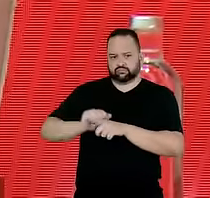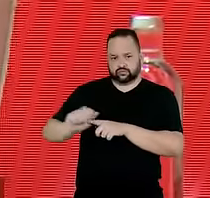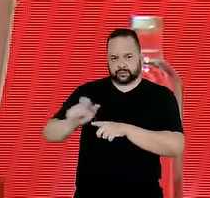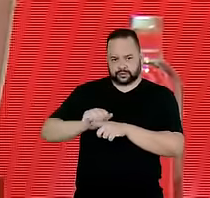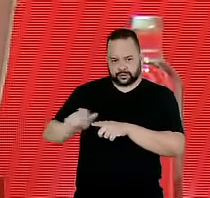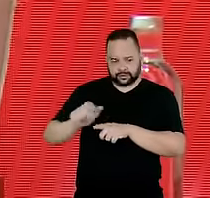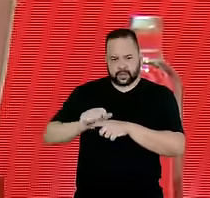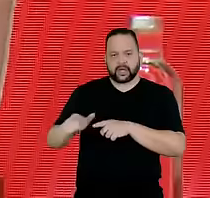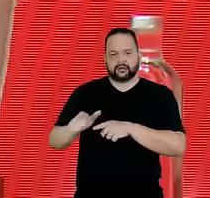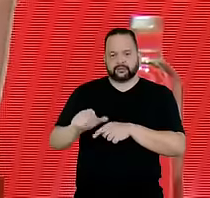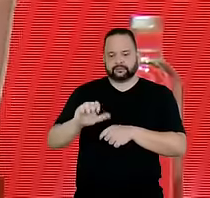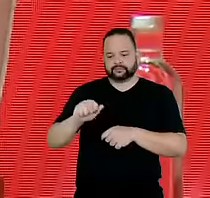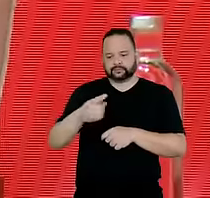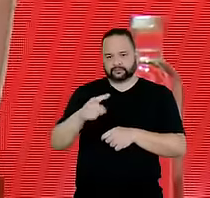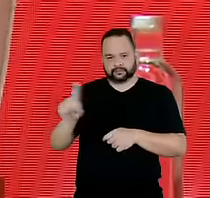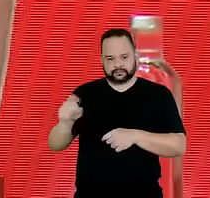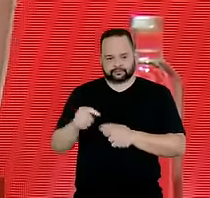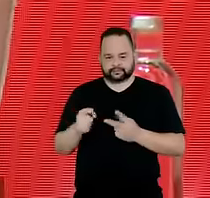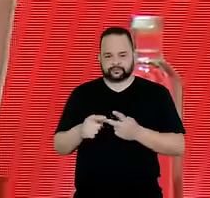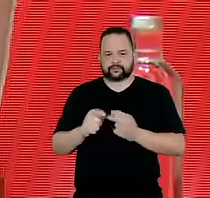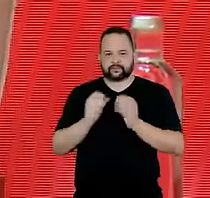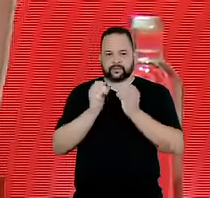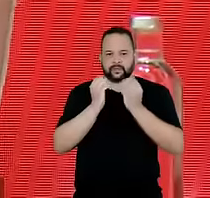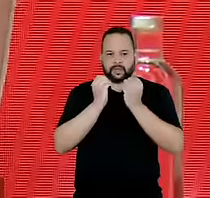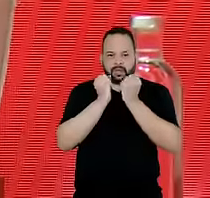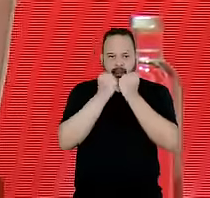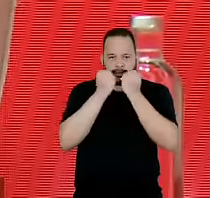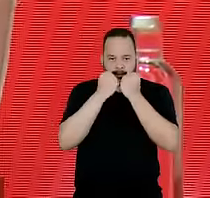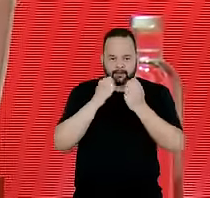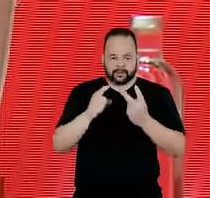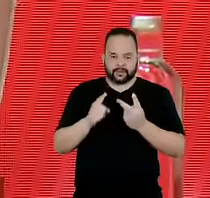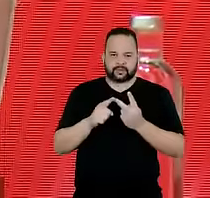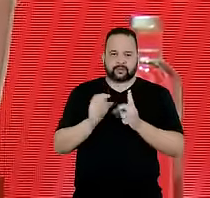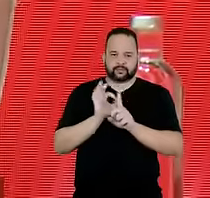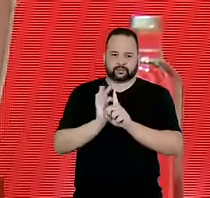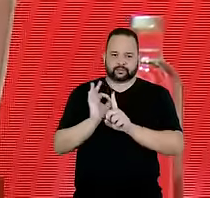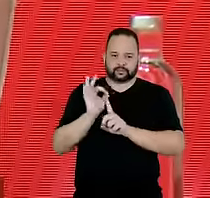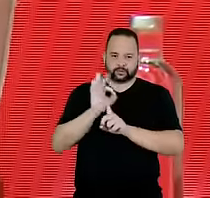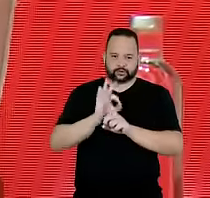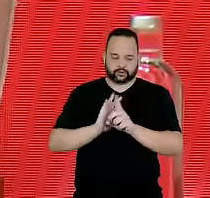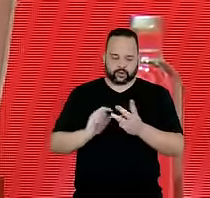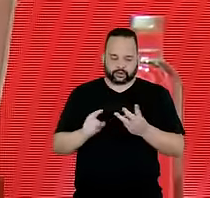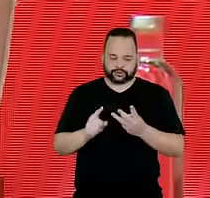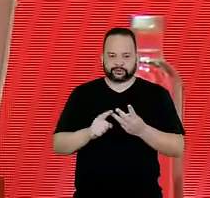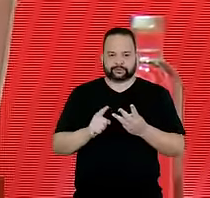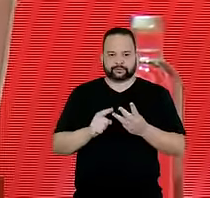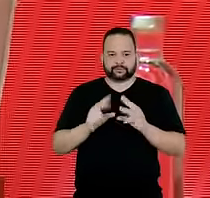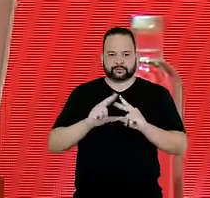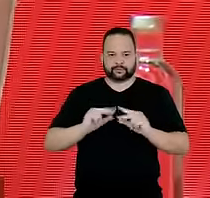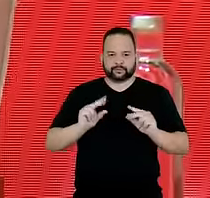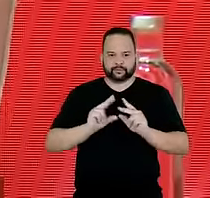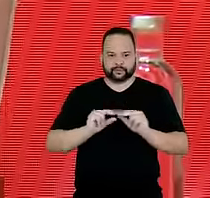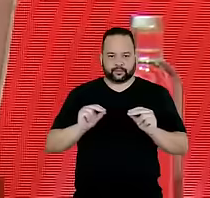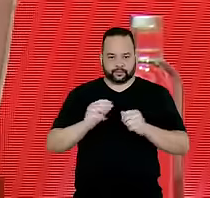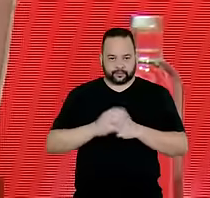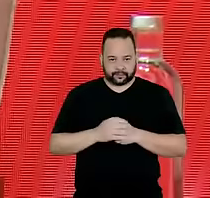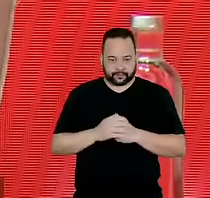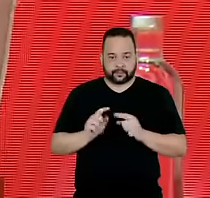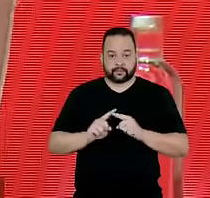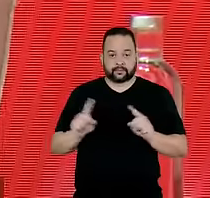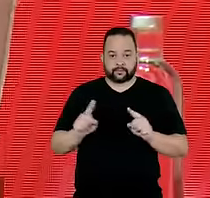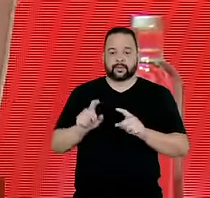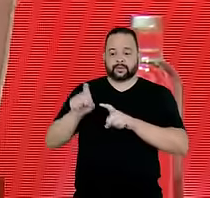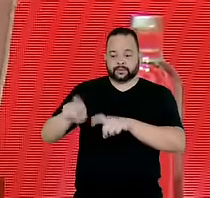são o milho a soja e o algodão são os grandes cultivos agora a agricultura familiar a